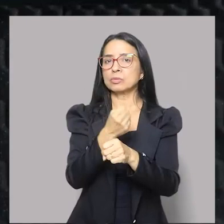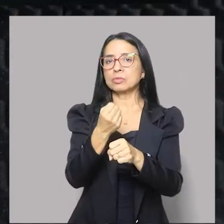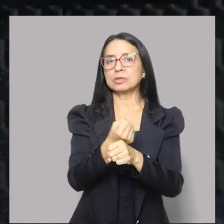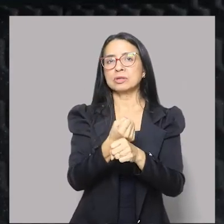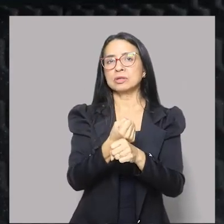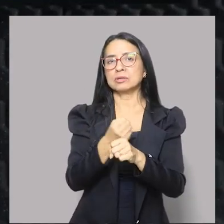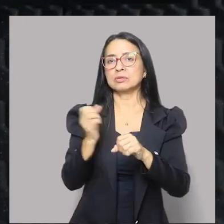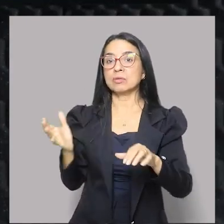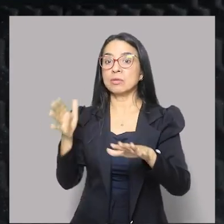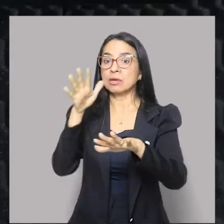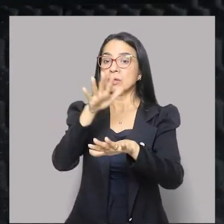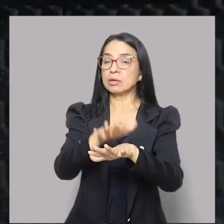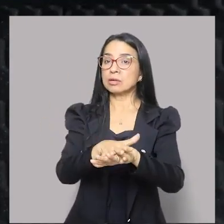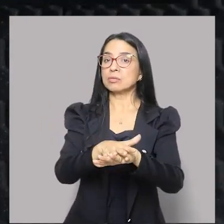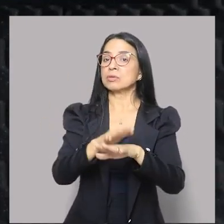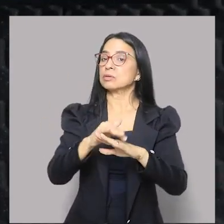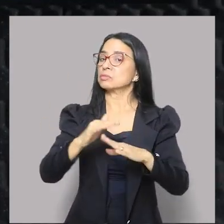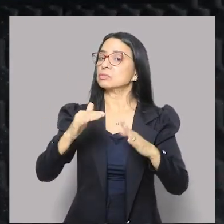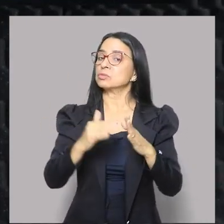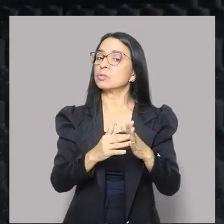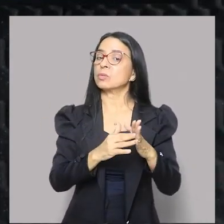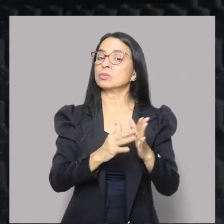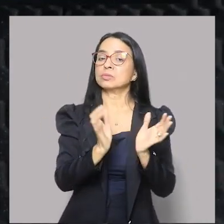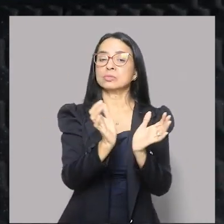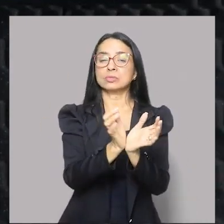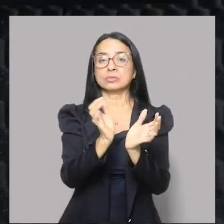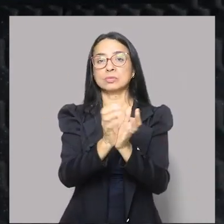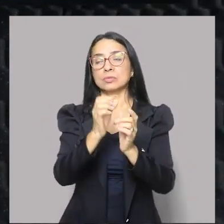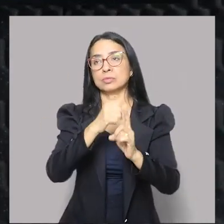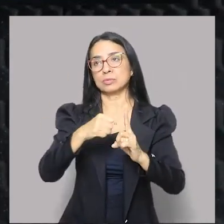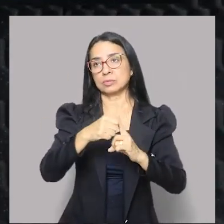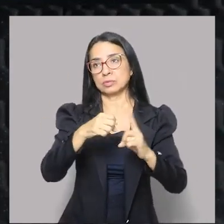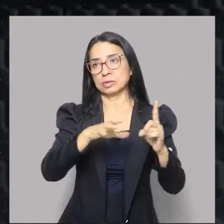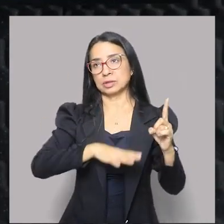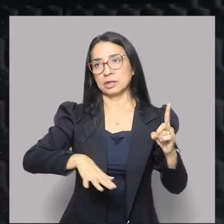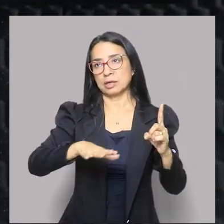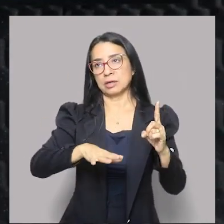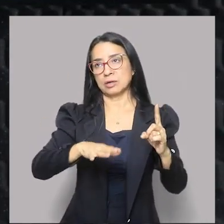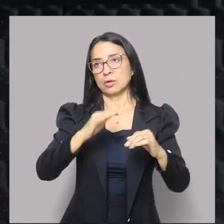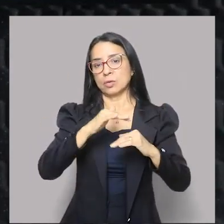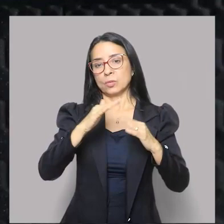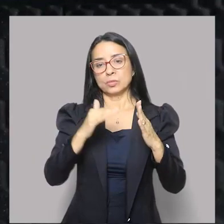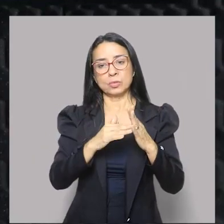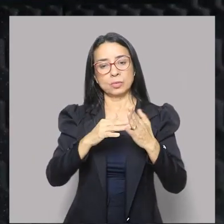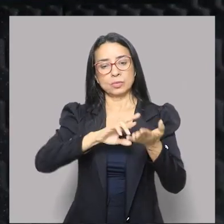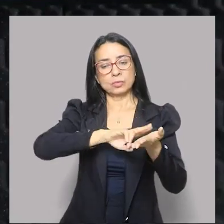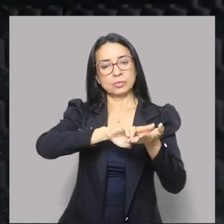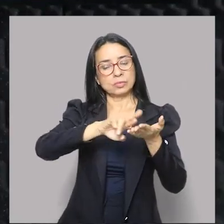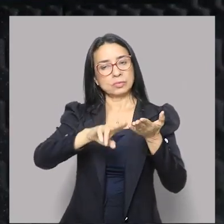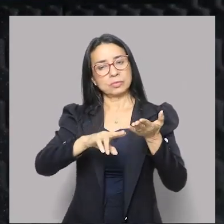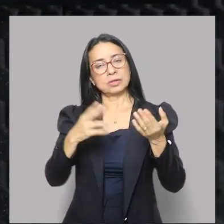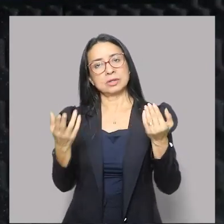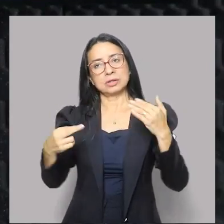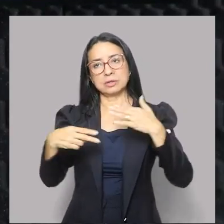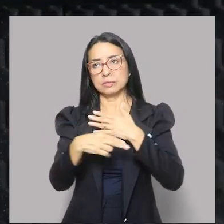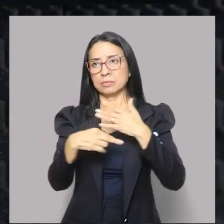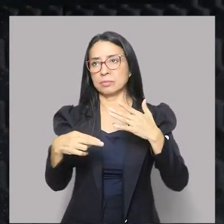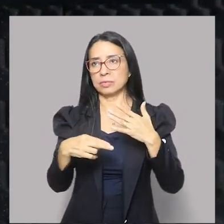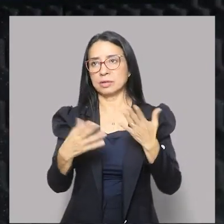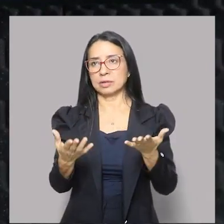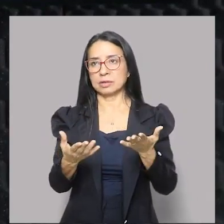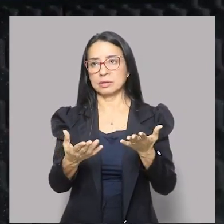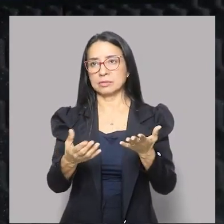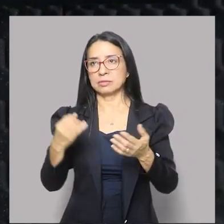englobando, estão incluindo todos os setores sociais? Será que todo o desenho urbano, por exemplo, prioriza